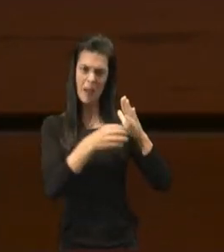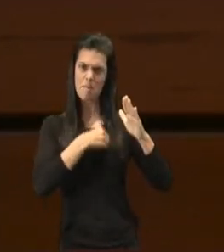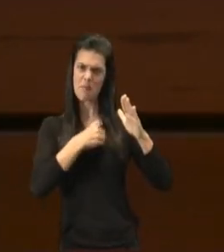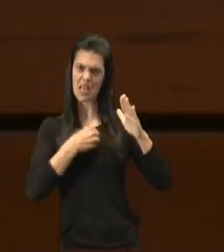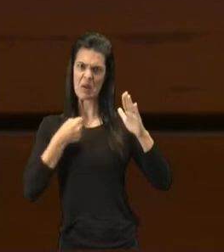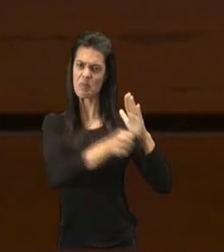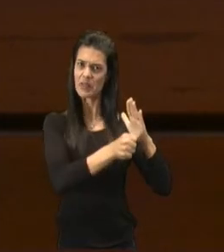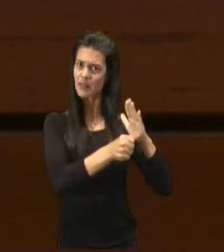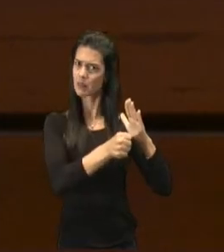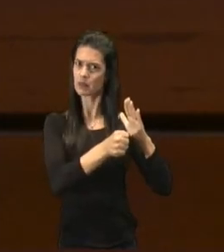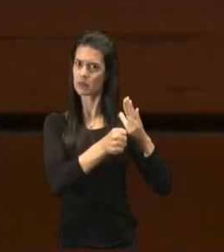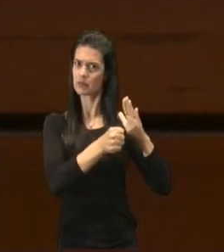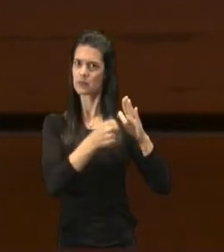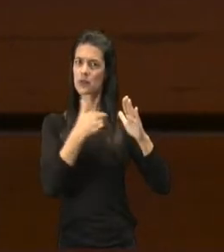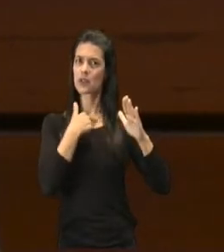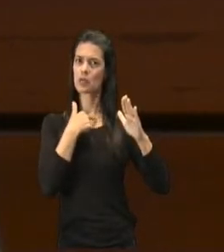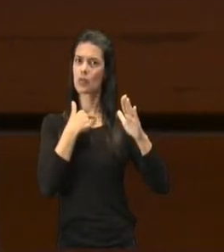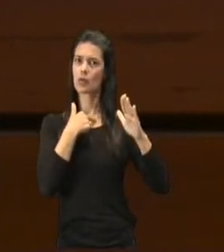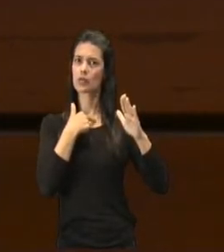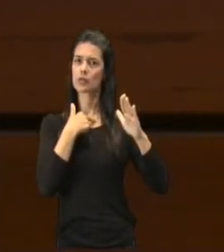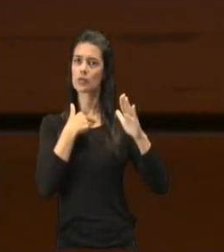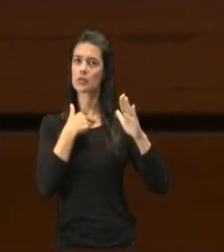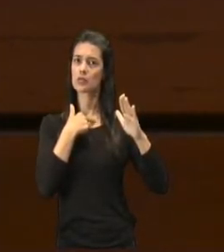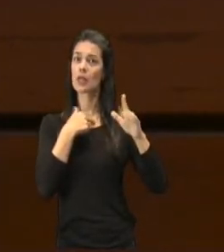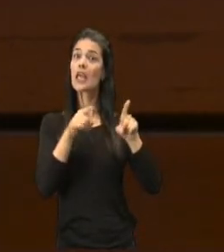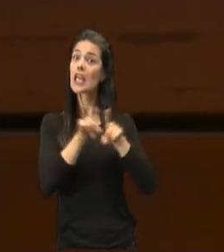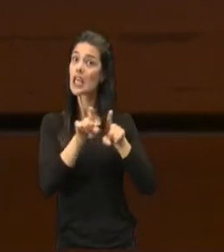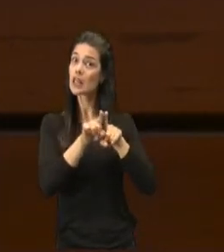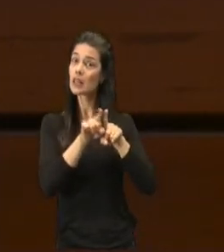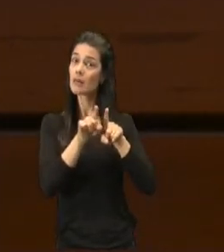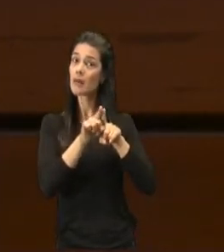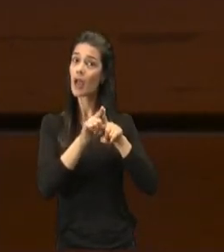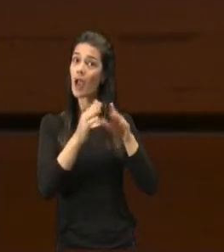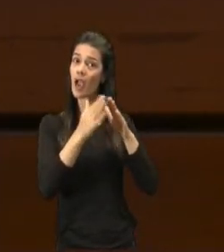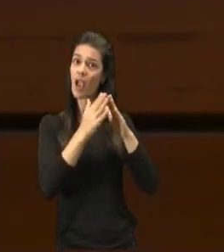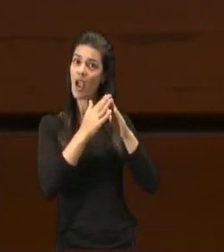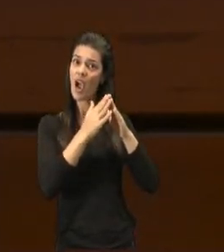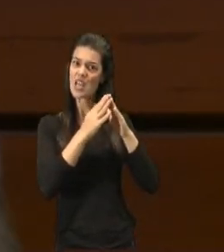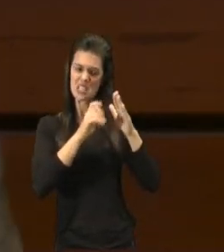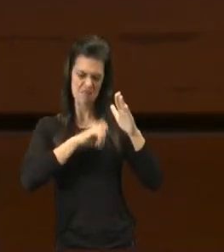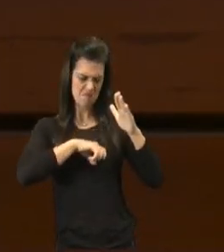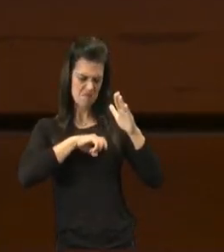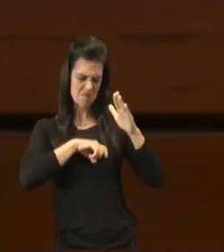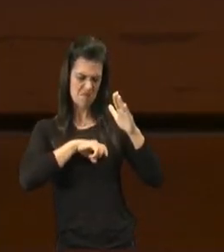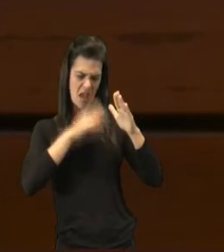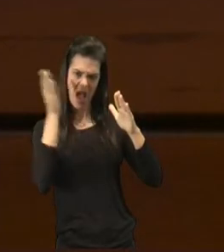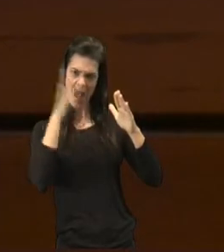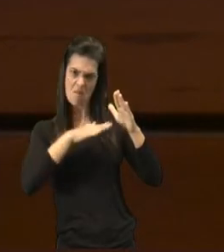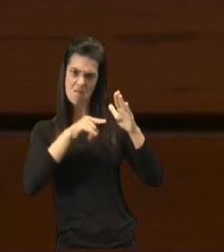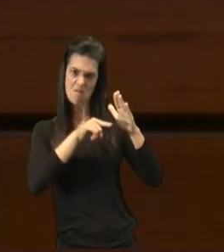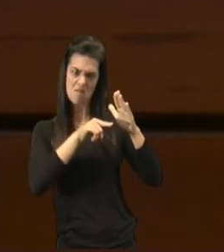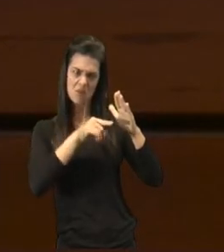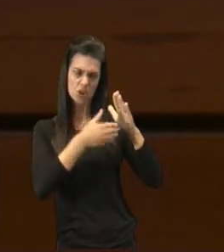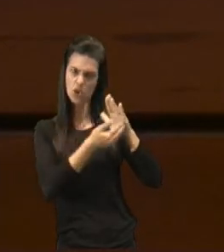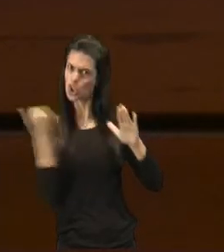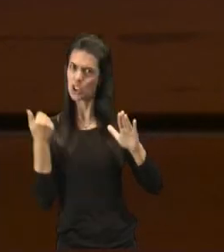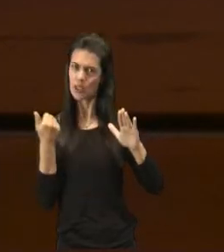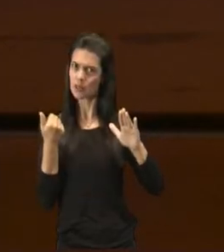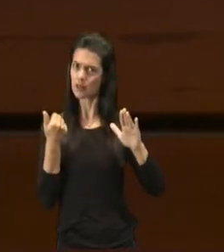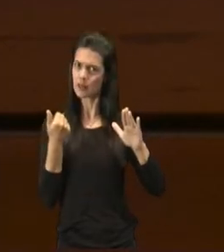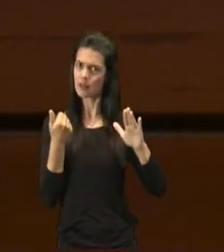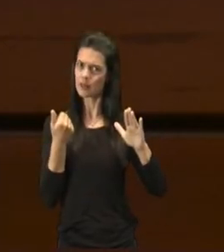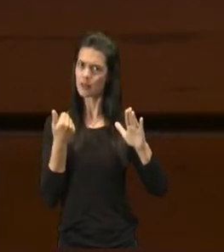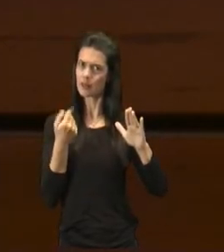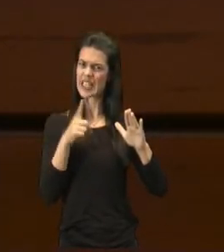tua casa, que você refletisse sobre tirar o mal da sua casa, aquilo que está impedindo a sua comunhão, aquilo que